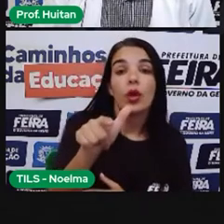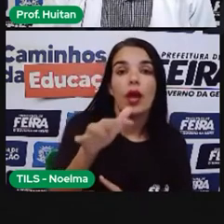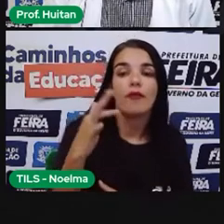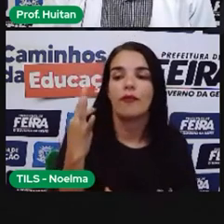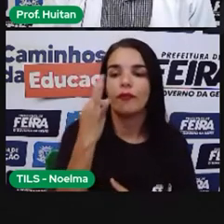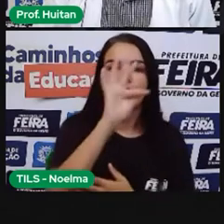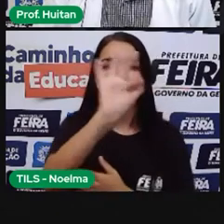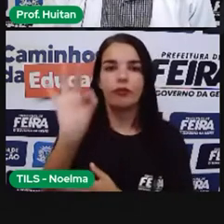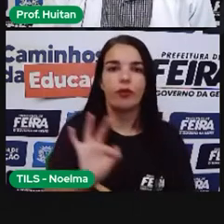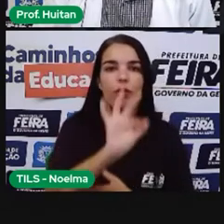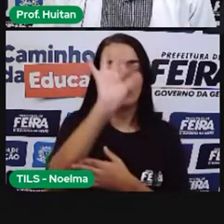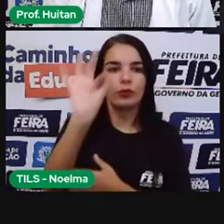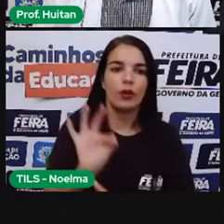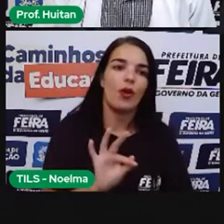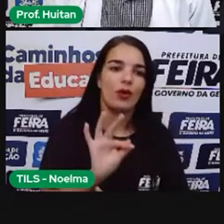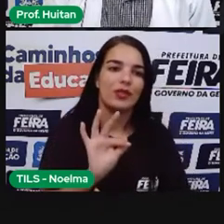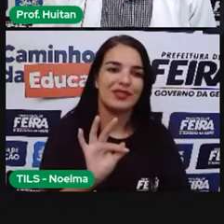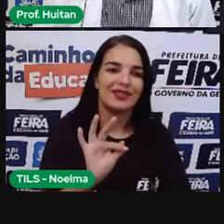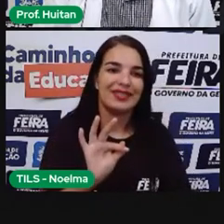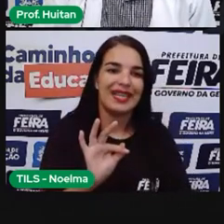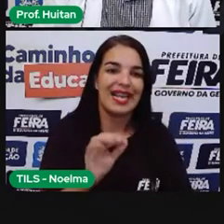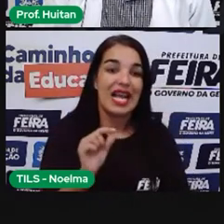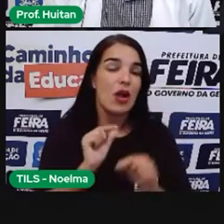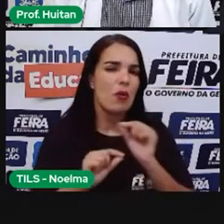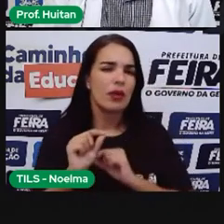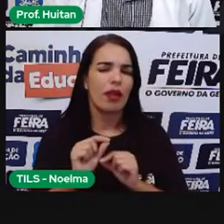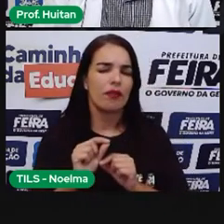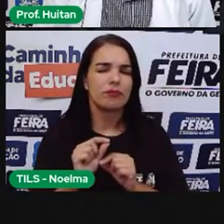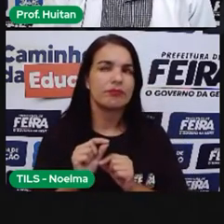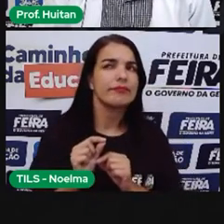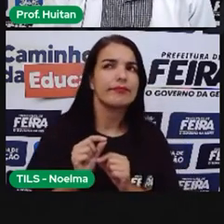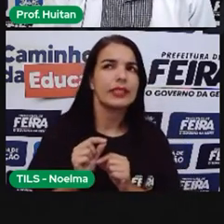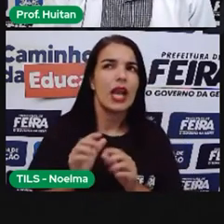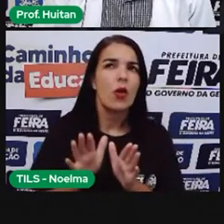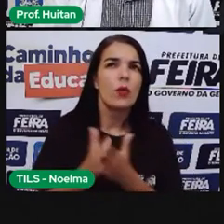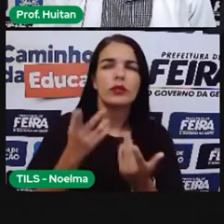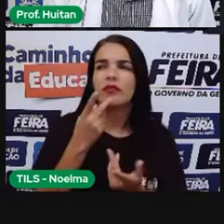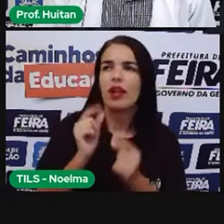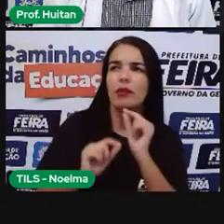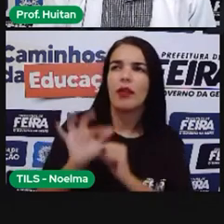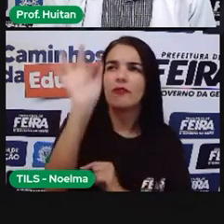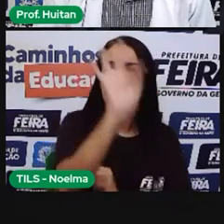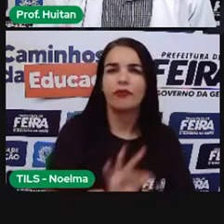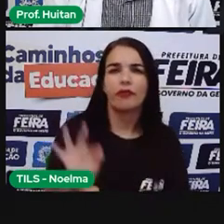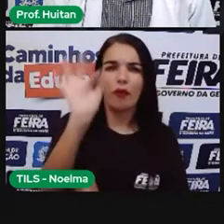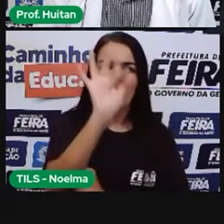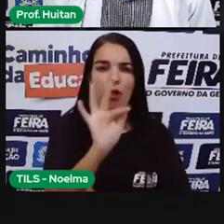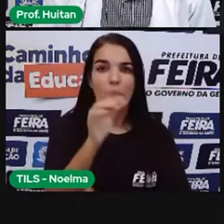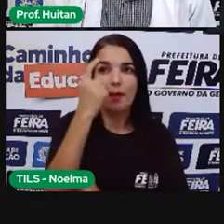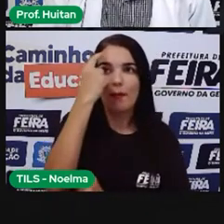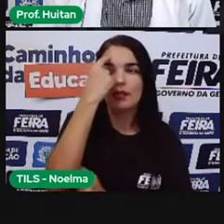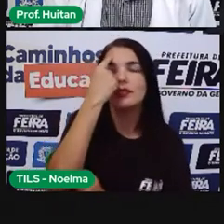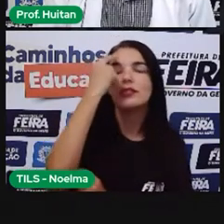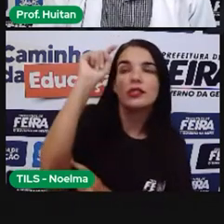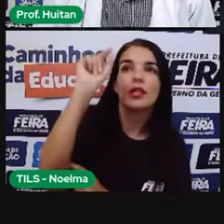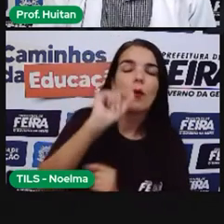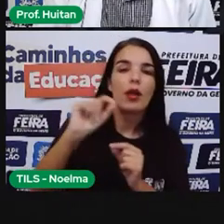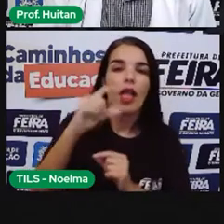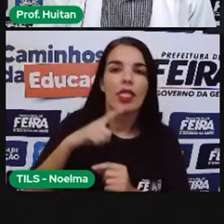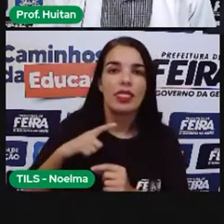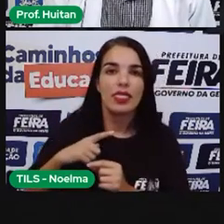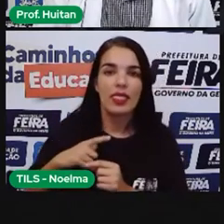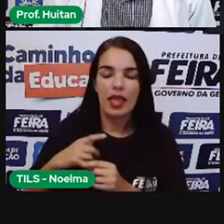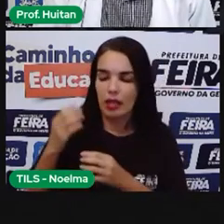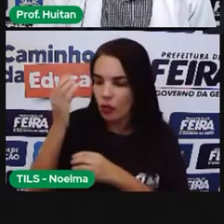folclórico. Folclórico, a gente imagina, já sabe, quando se fala em folclórico, a gente já imagina o que é. Traz elementos